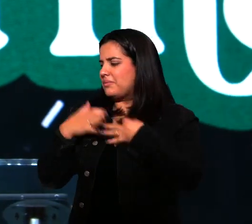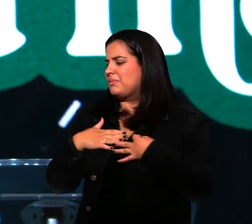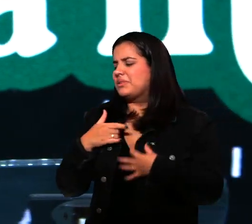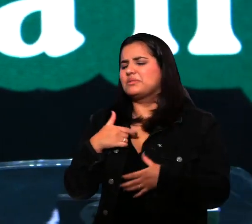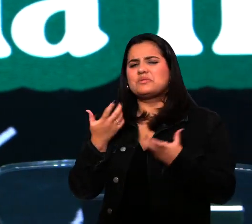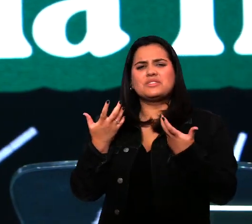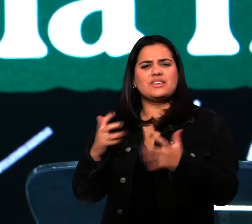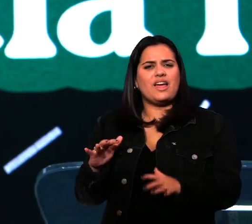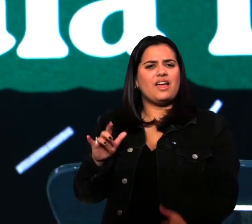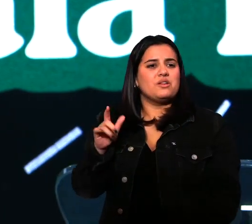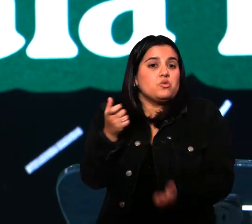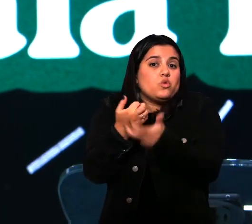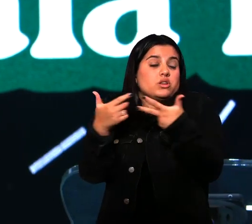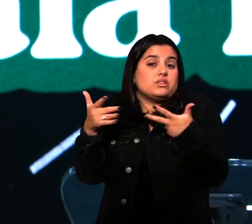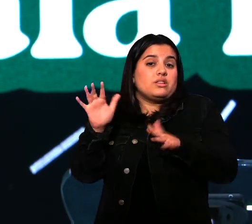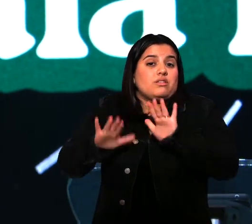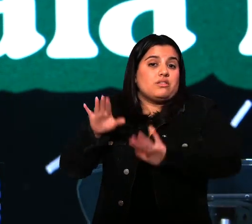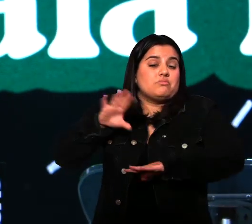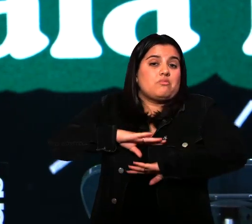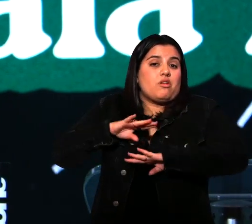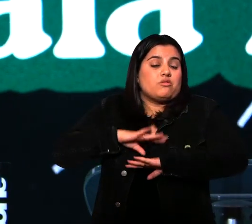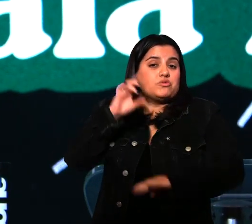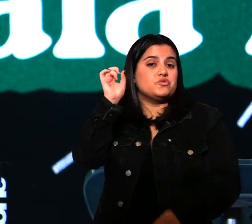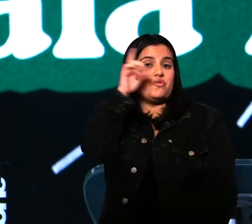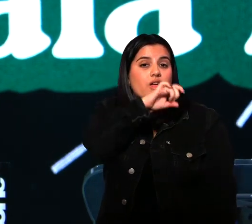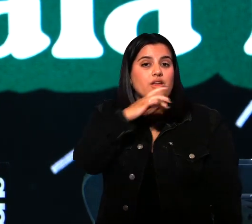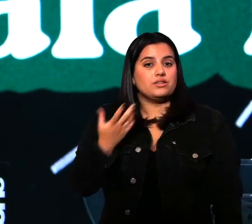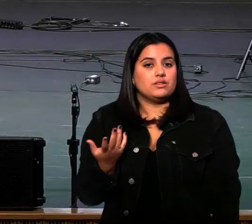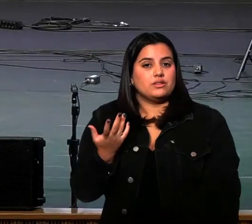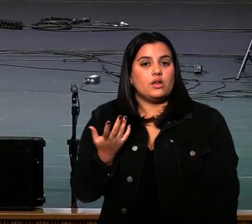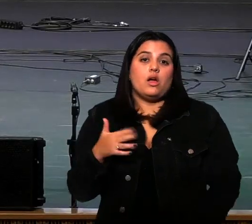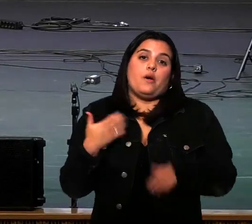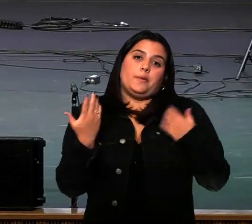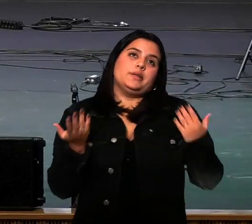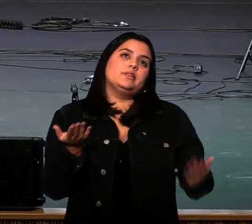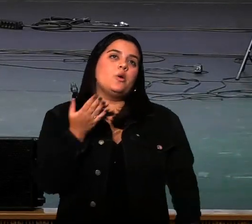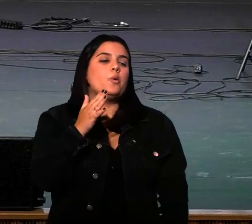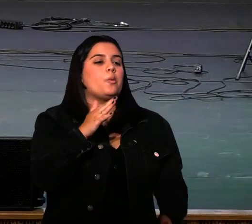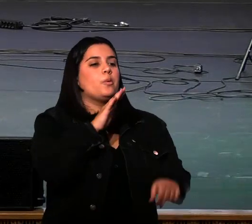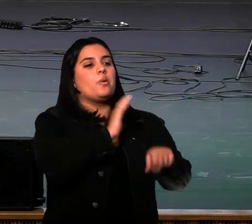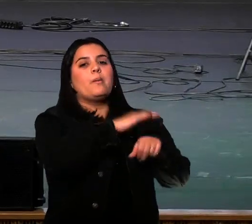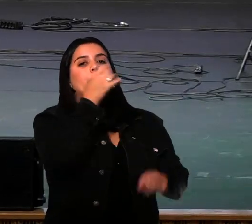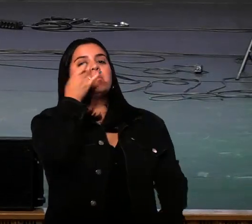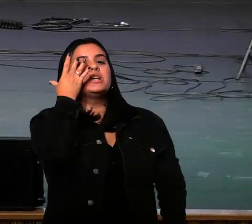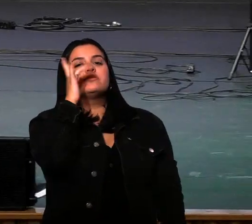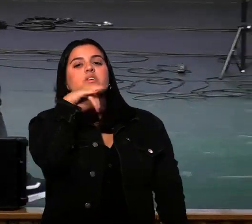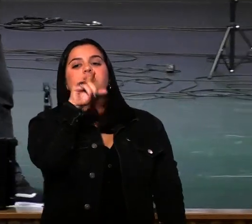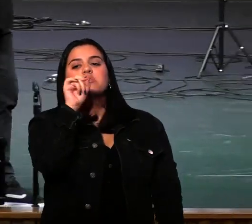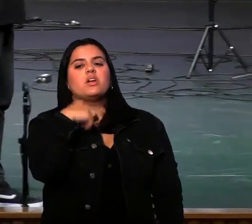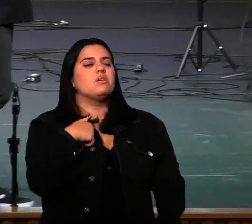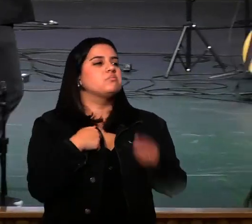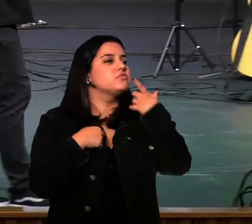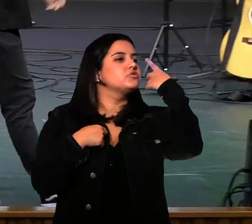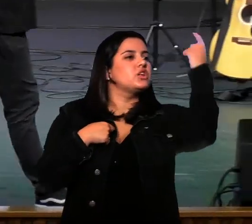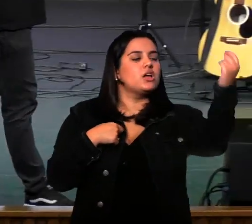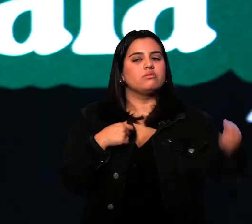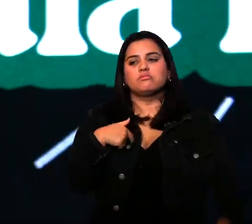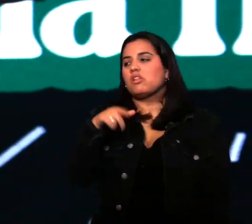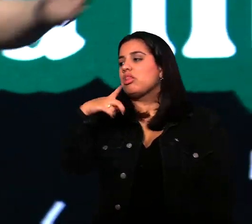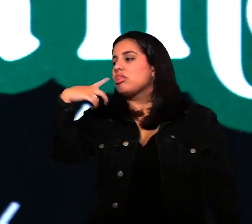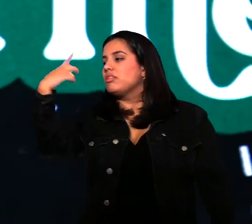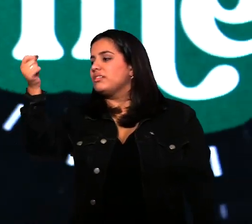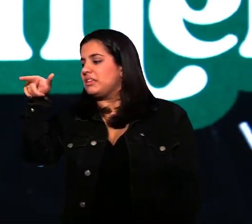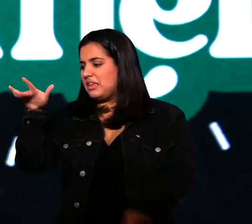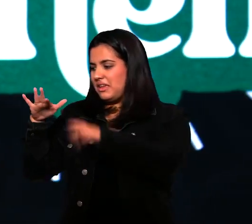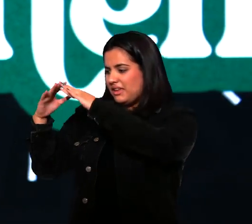serem lidadas. E aí o melhor caminho, humanamente falando, ou o mais lógico possível é, eu vou embora, eu vou para outra igreja, eu vou fugir, eu vou largar